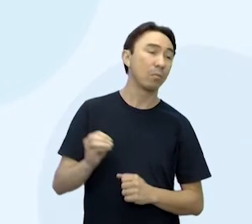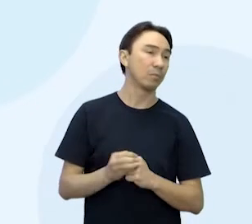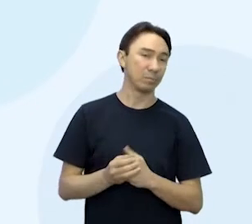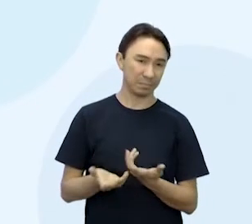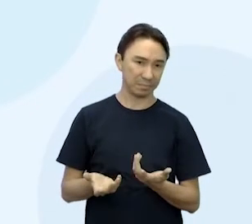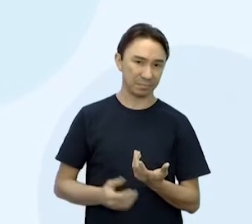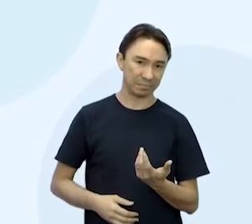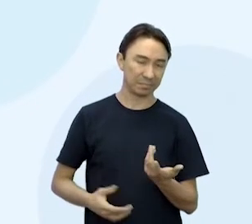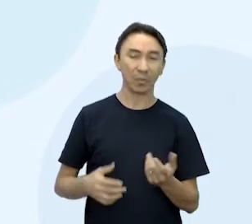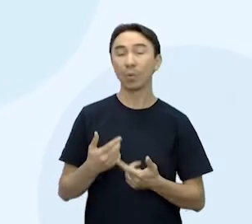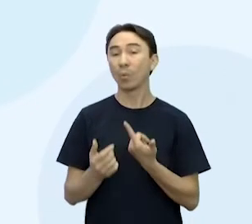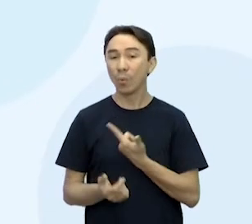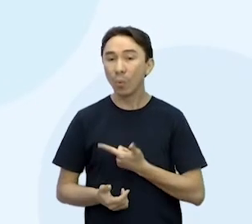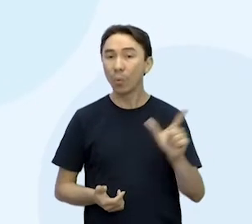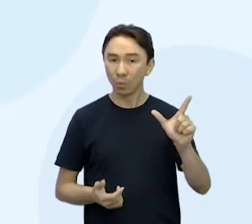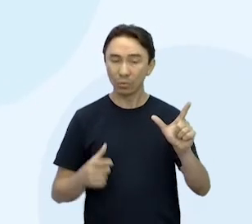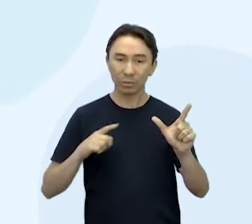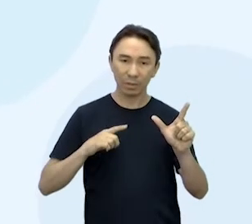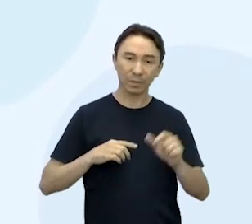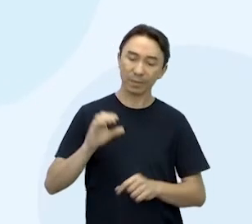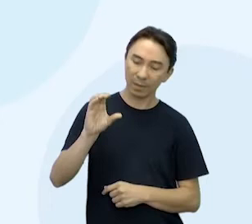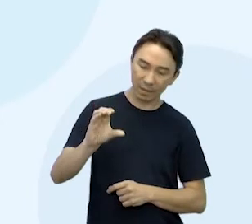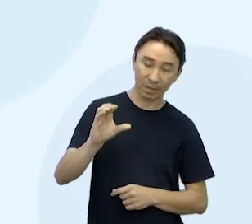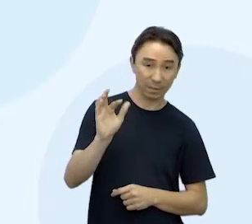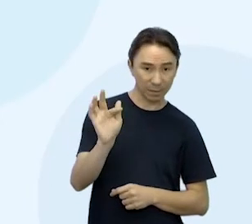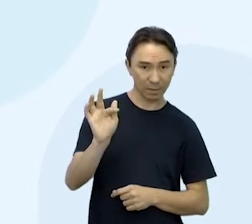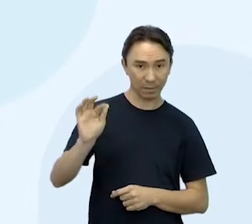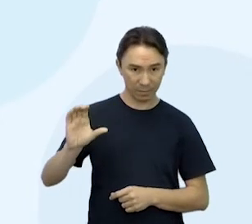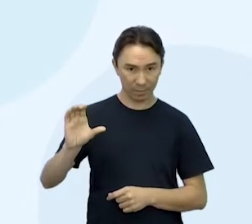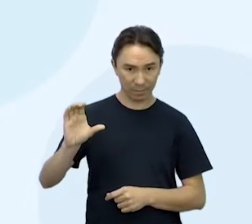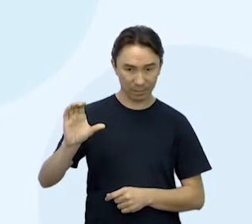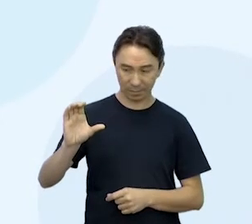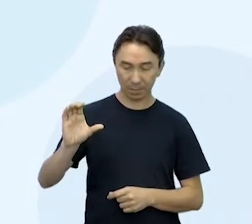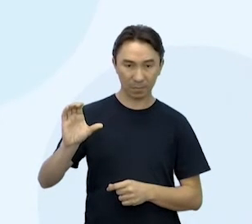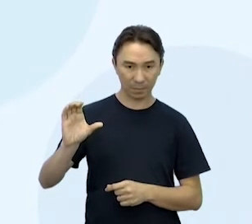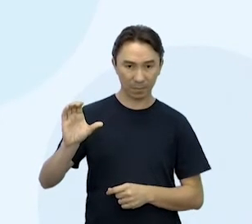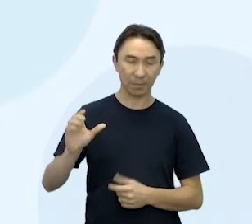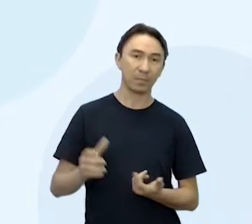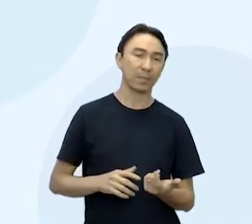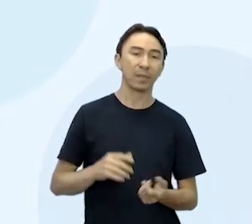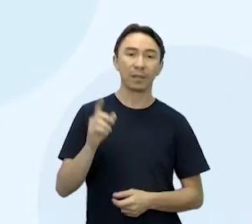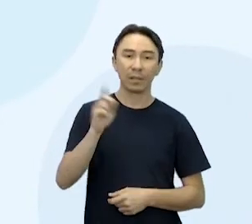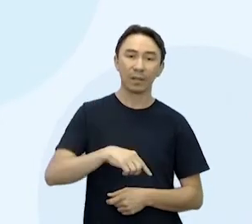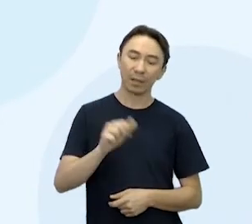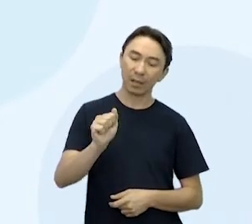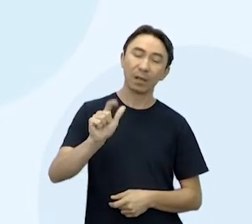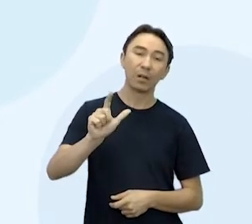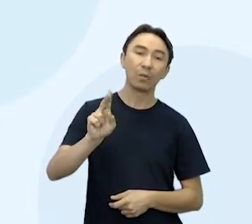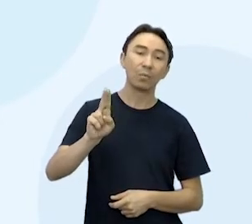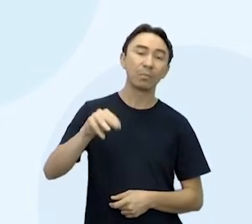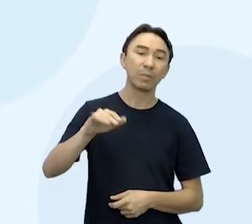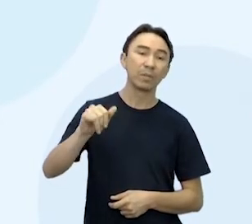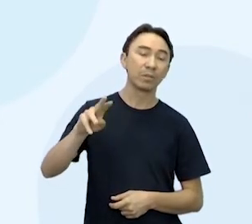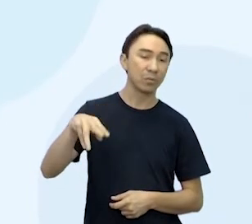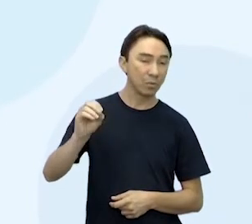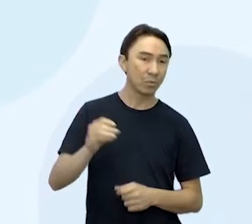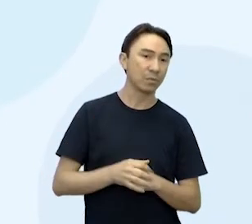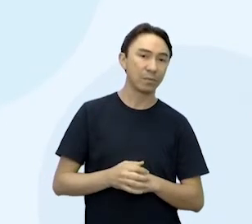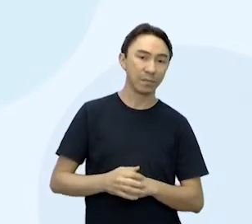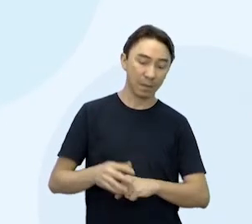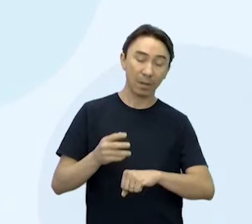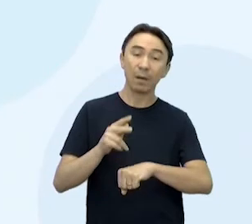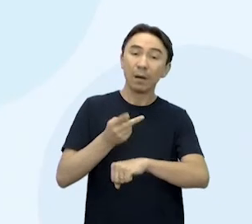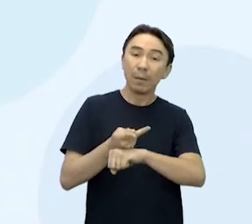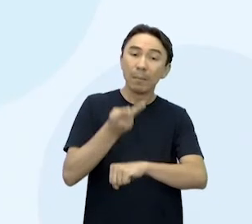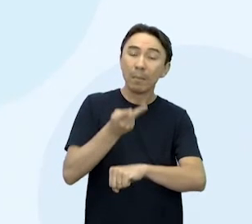de metais aí que têm estrutura cúbica de face centrada. É o alumínio, o níquel, a prata,